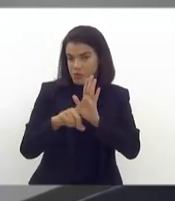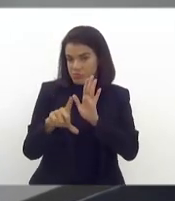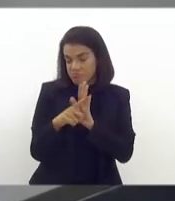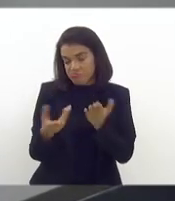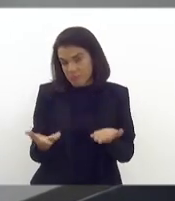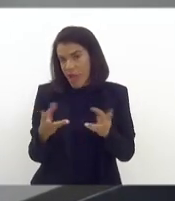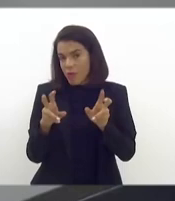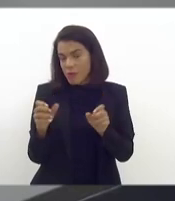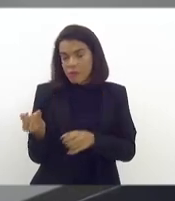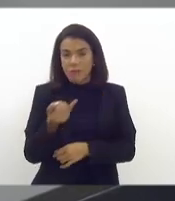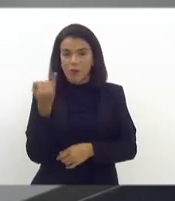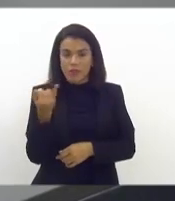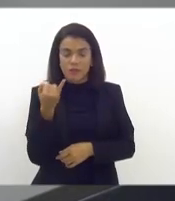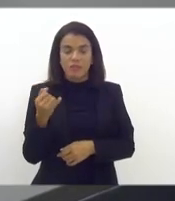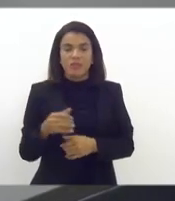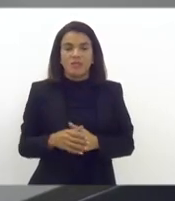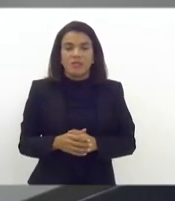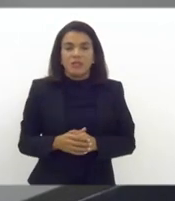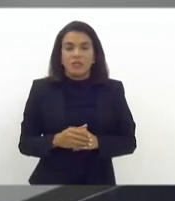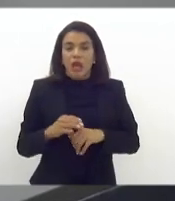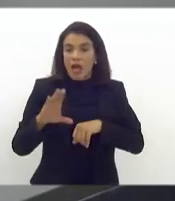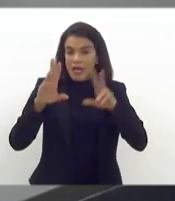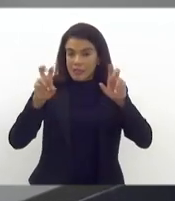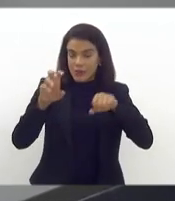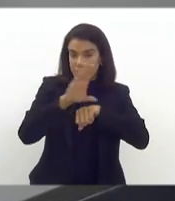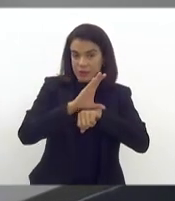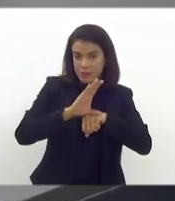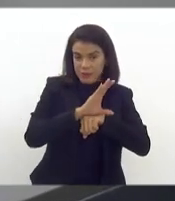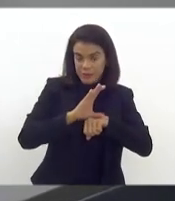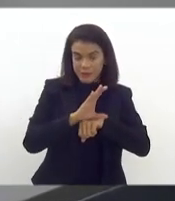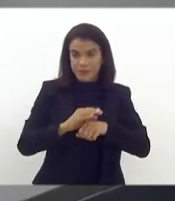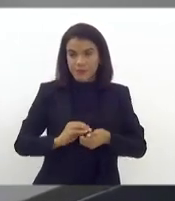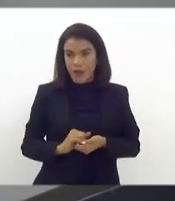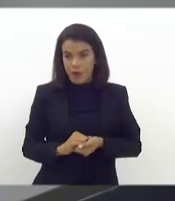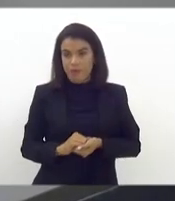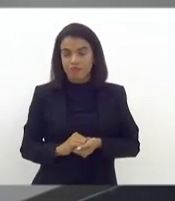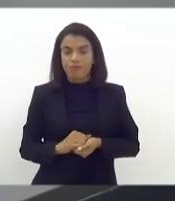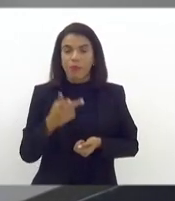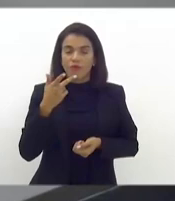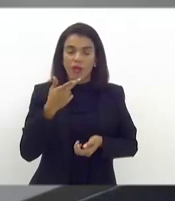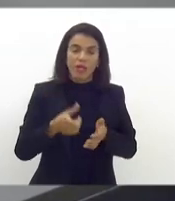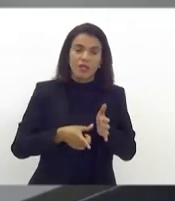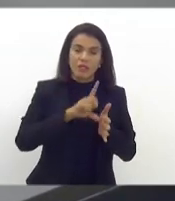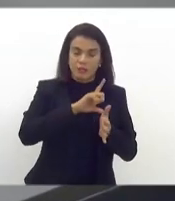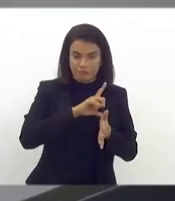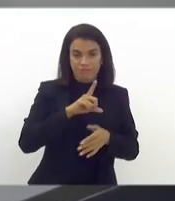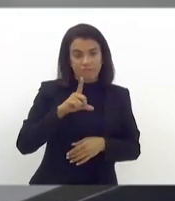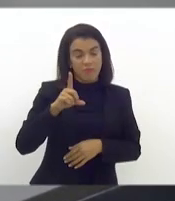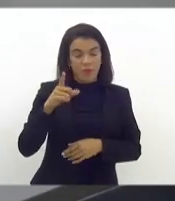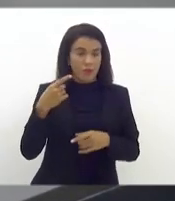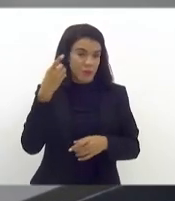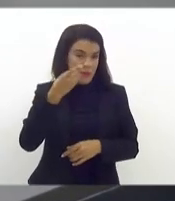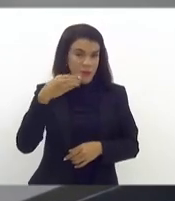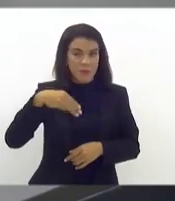ser debatido, separando a questão constitucionalidade e a questão do mérito, como eu disse anteriormente, que o deputado Mink deu uma aula de meio ambiente